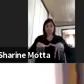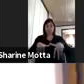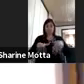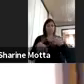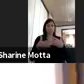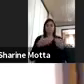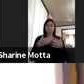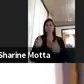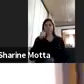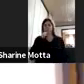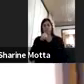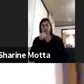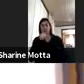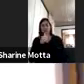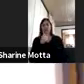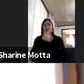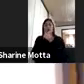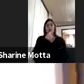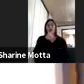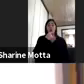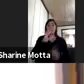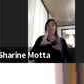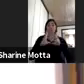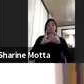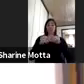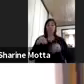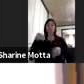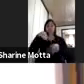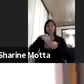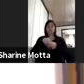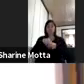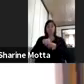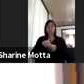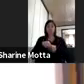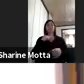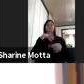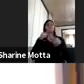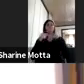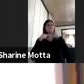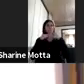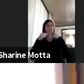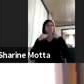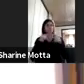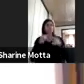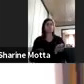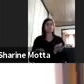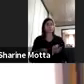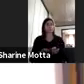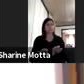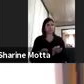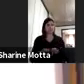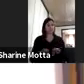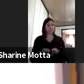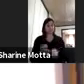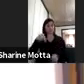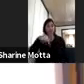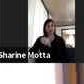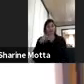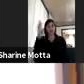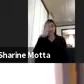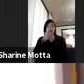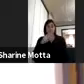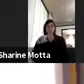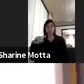que a mulher enfrenta, tudo isso também está sendo questionado. Ao ponto de, no Brasil, a gente está discutindo